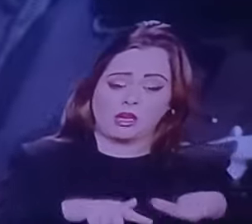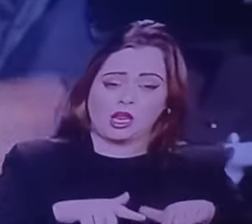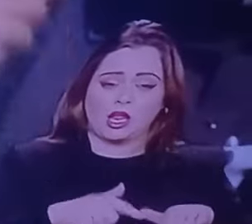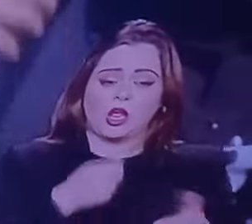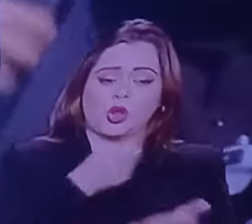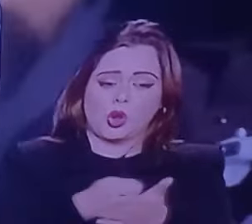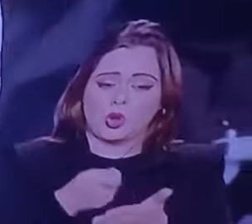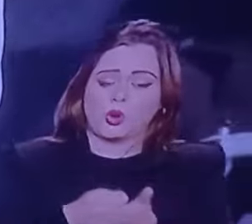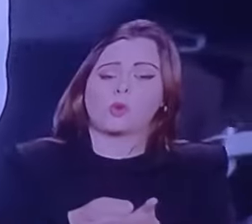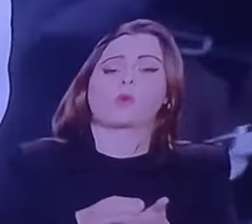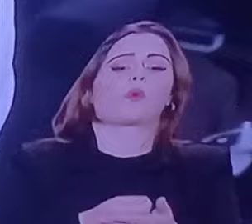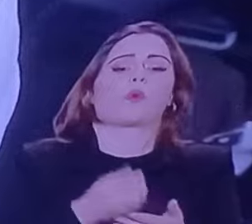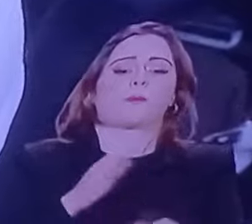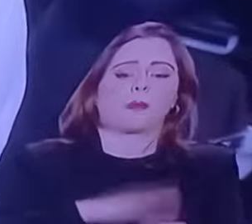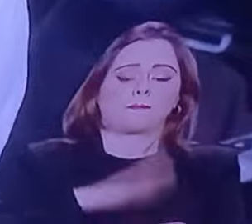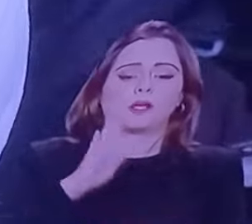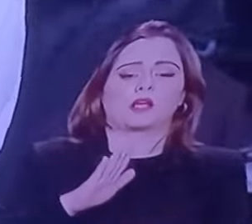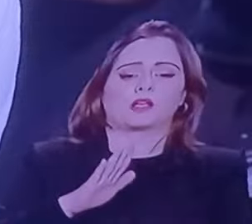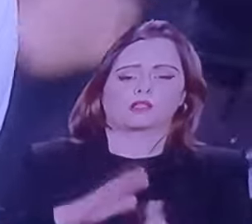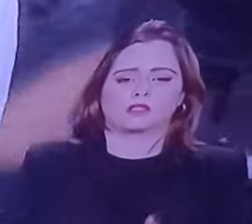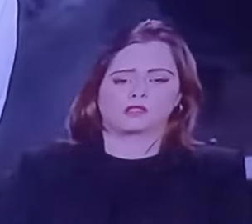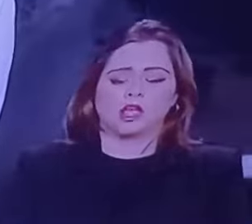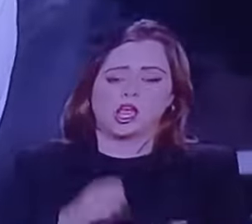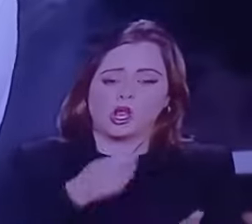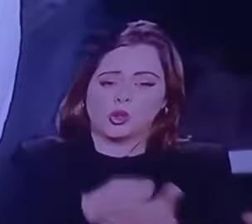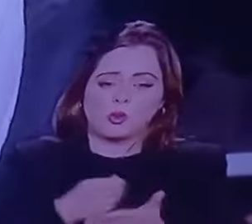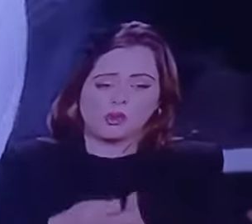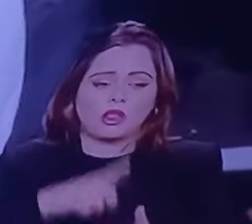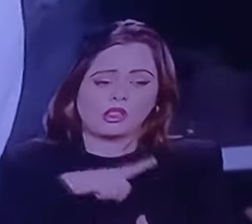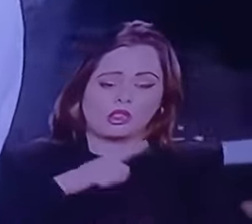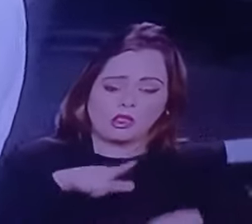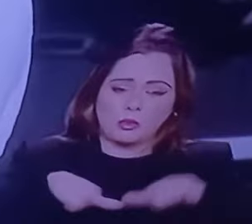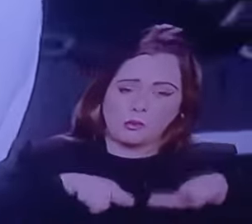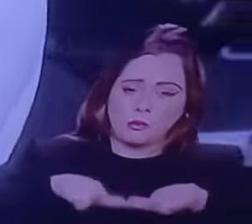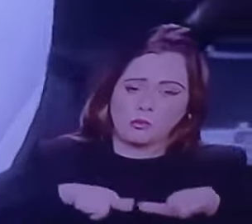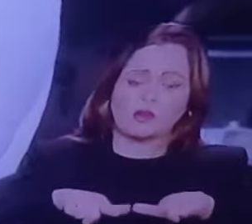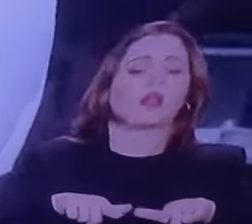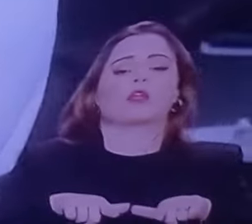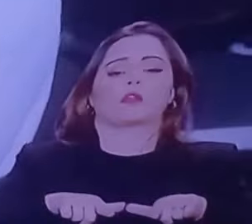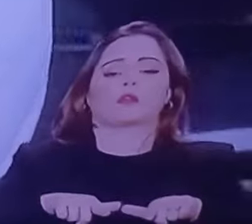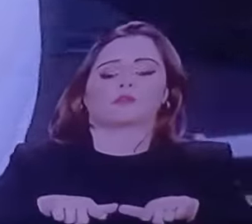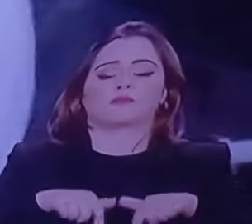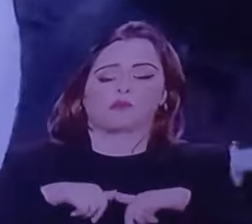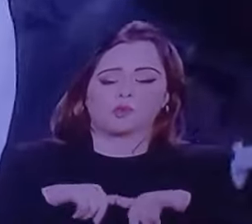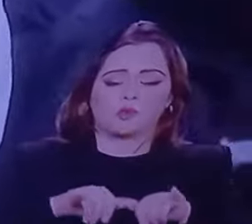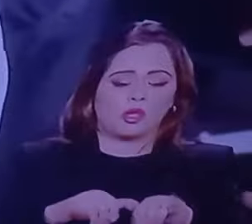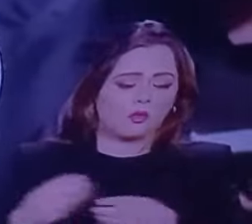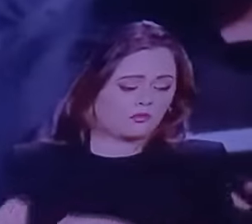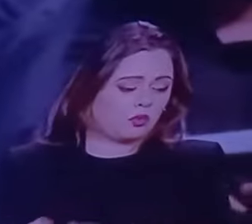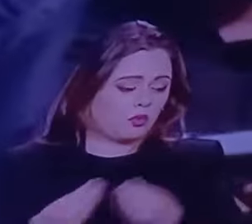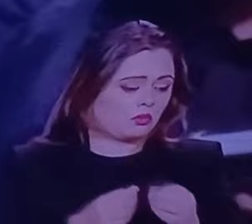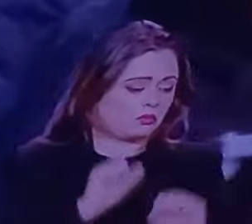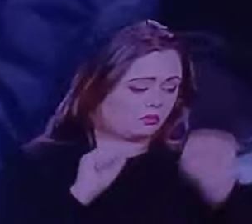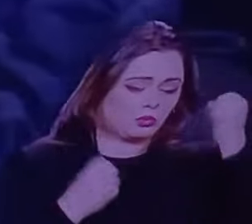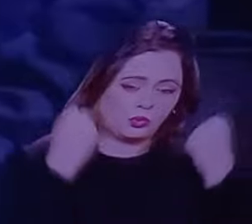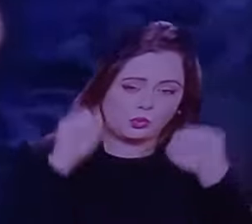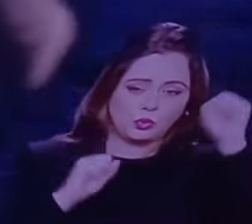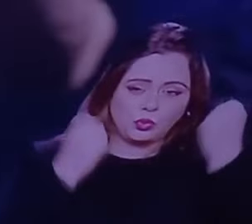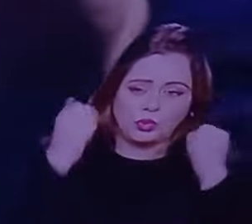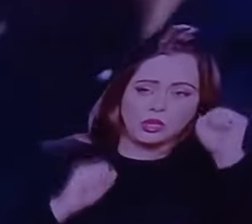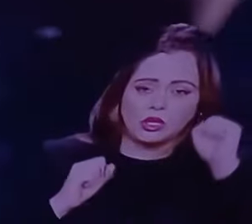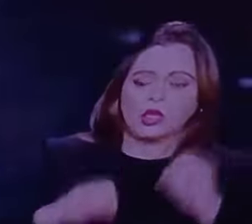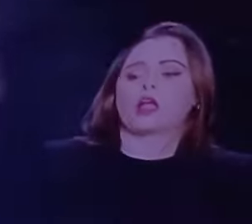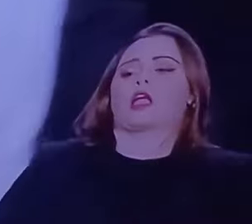mais. Ele comprando mais, o comércio vai gerar emprego e vai encomendar coisa da indústria. A indústria vai